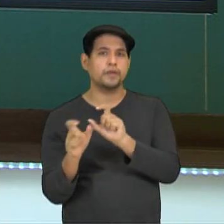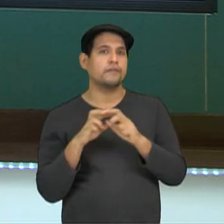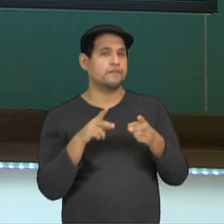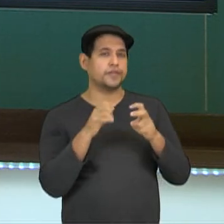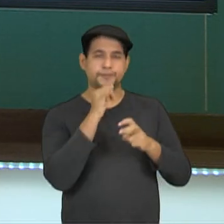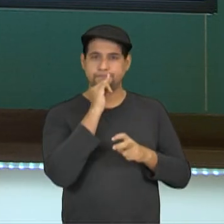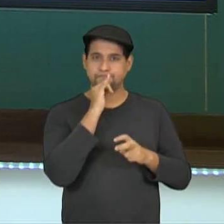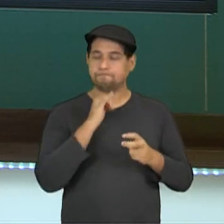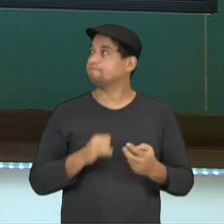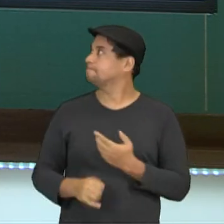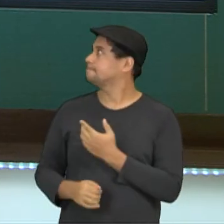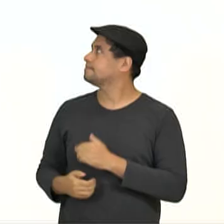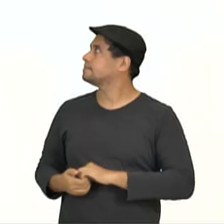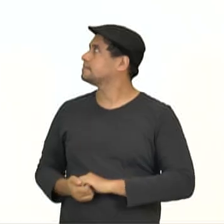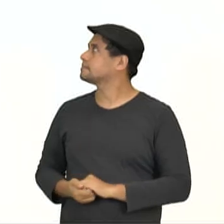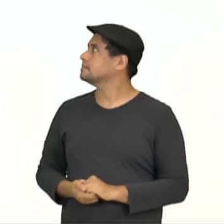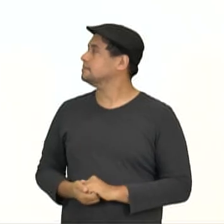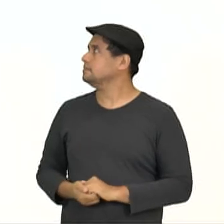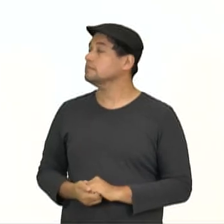em um exemplo aqui?